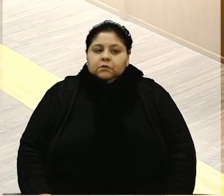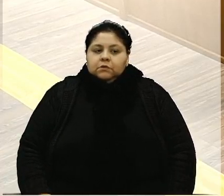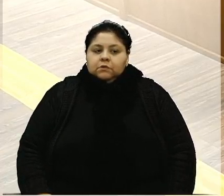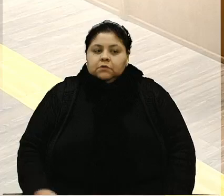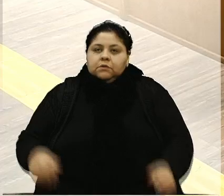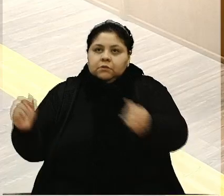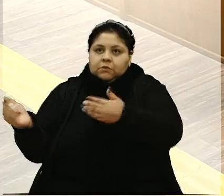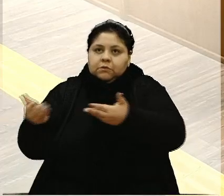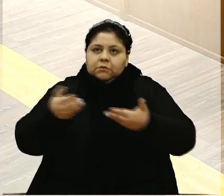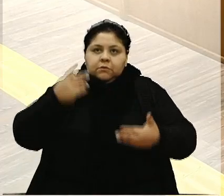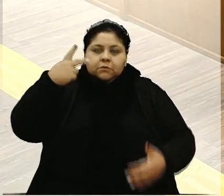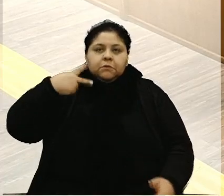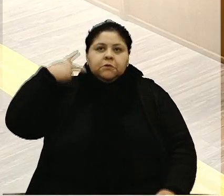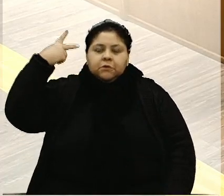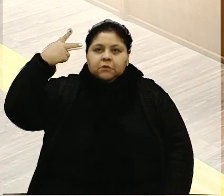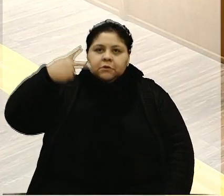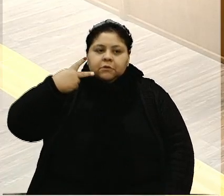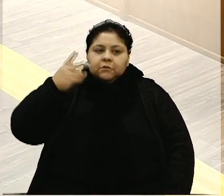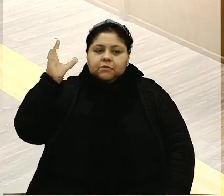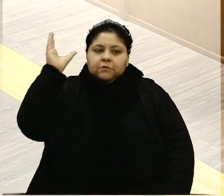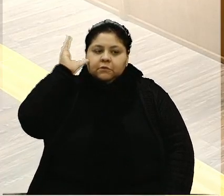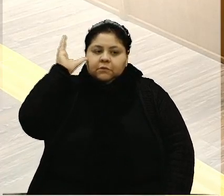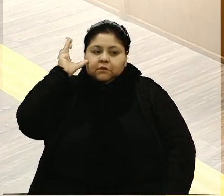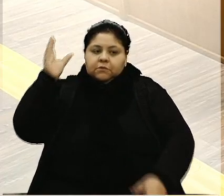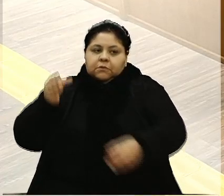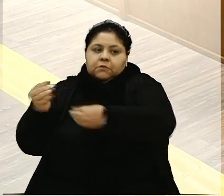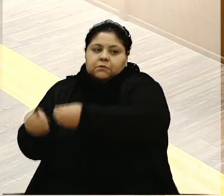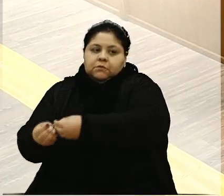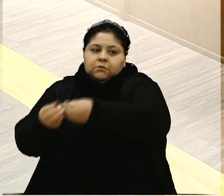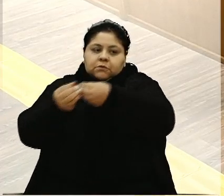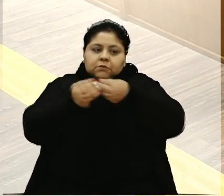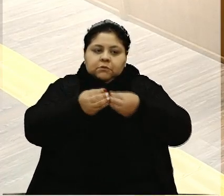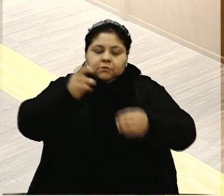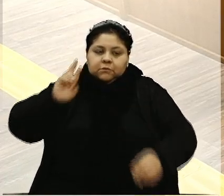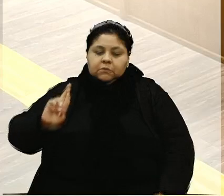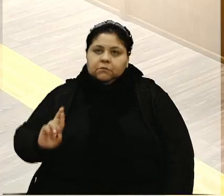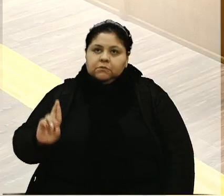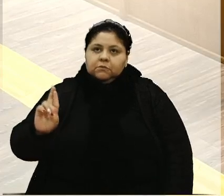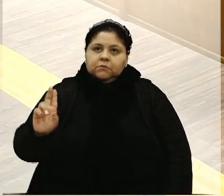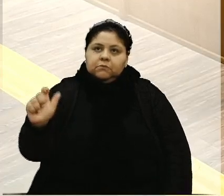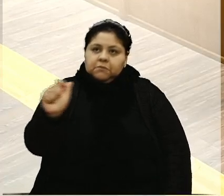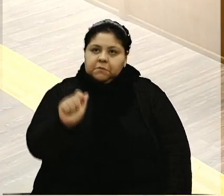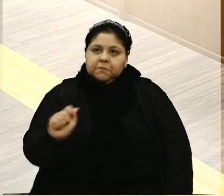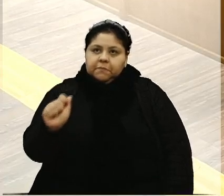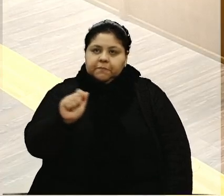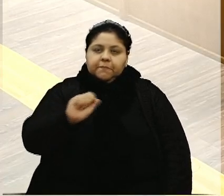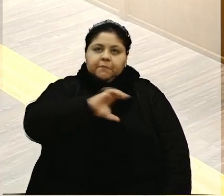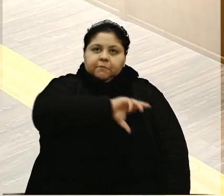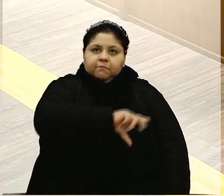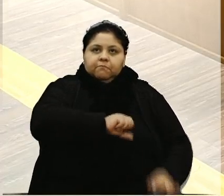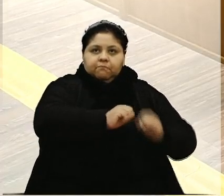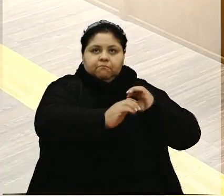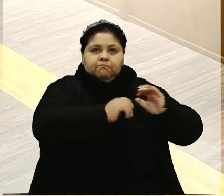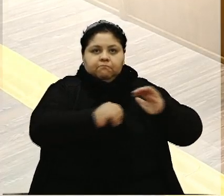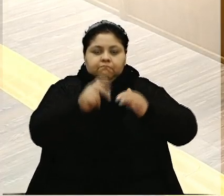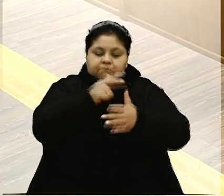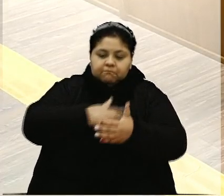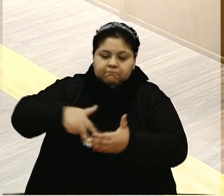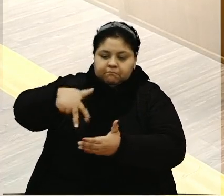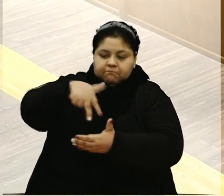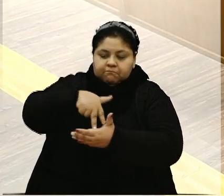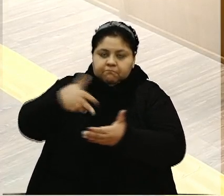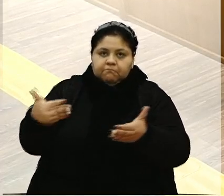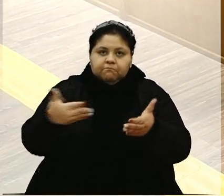Convido o vereador Camilles para que conduza a representante da Associação Amor em Movimento para que ocupe a tribuna por